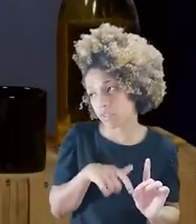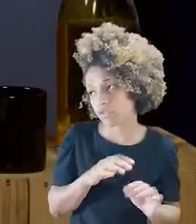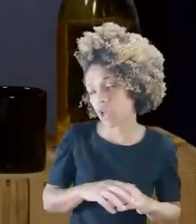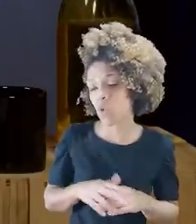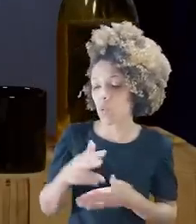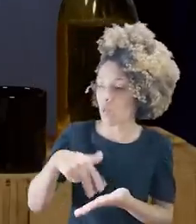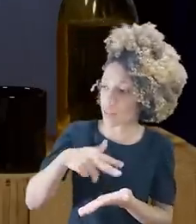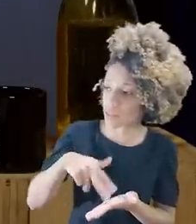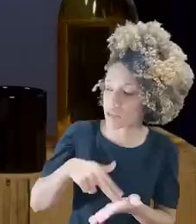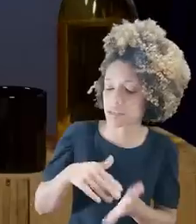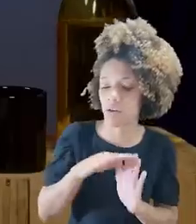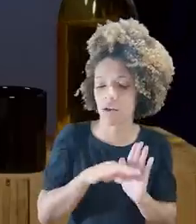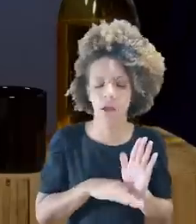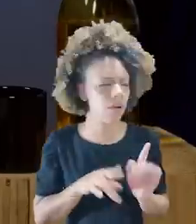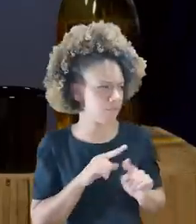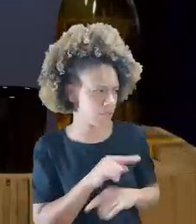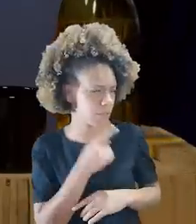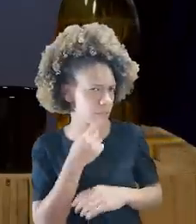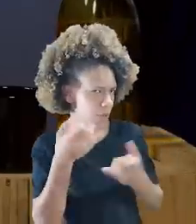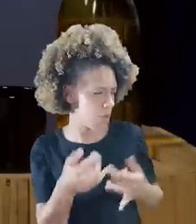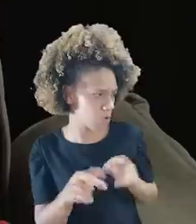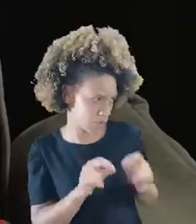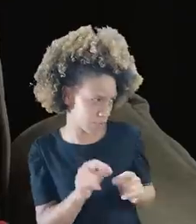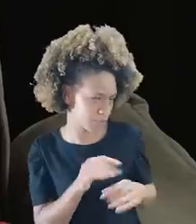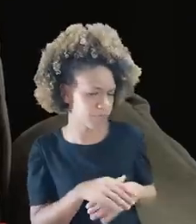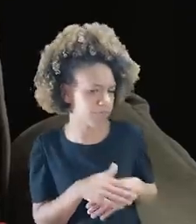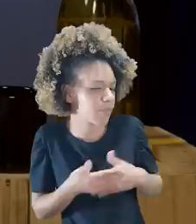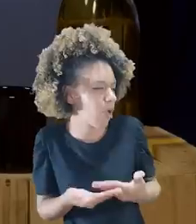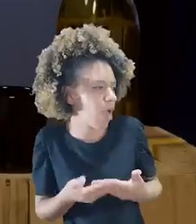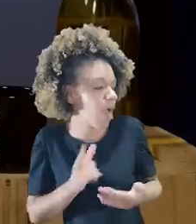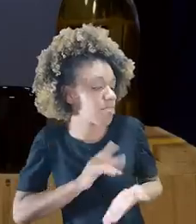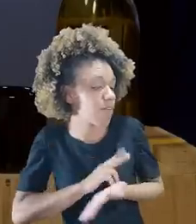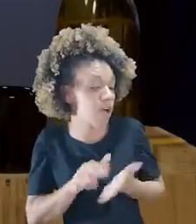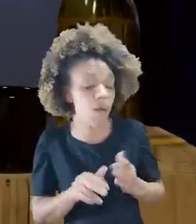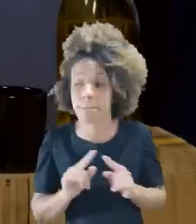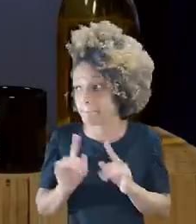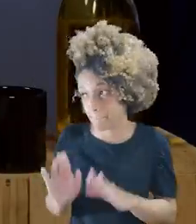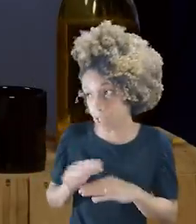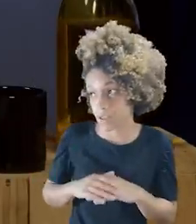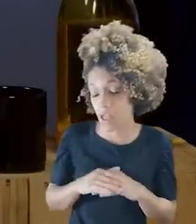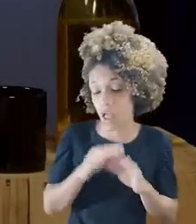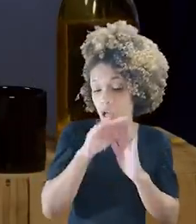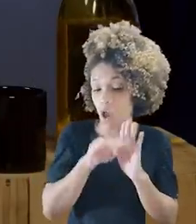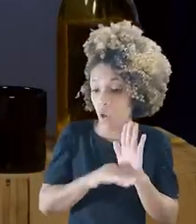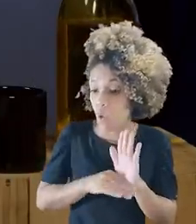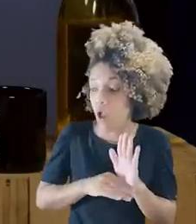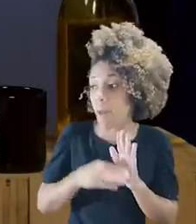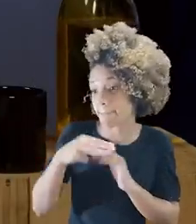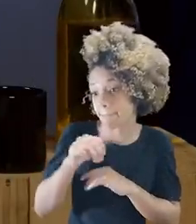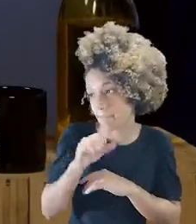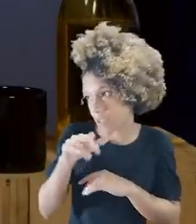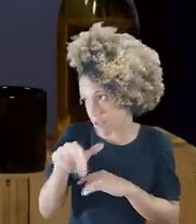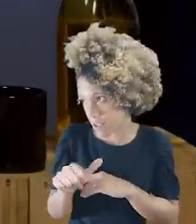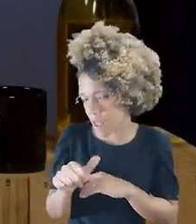intuitivo e que foi para me proteger eu coloquei porque que não é a Suzana é a Tiazinha eu é eu coloquei para proteger porque eu tinha